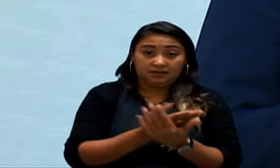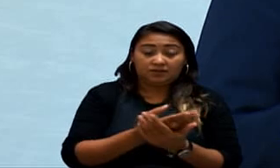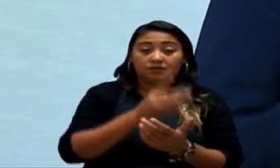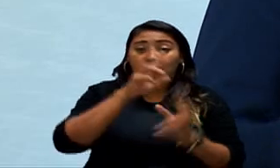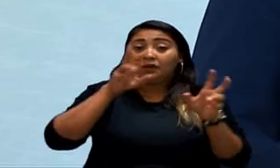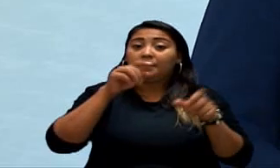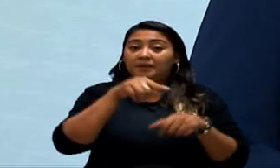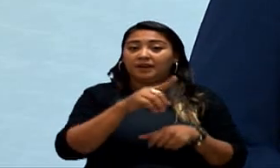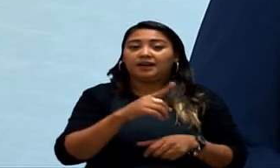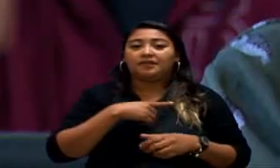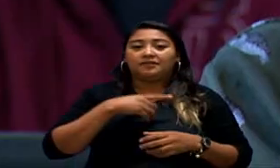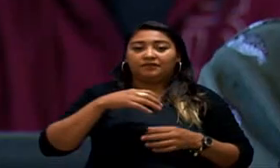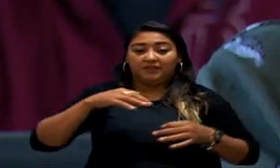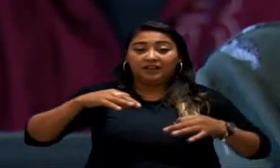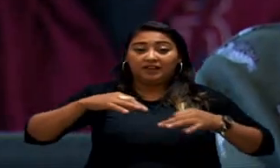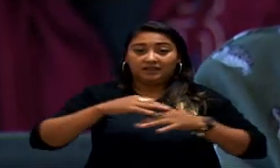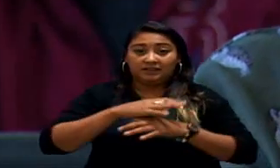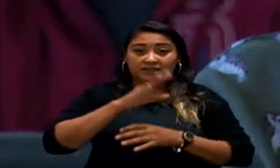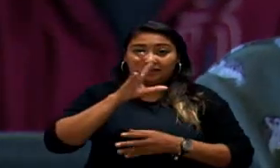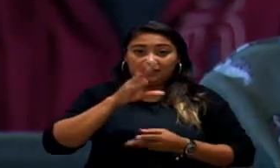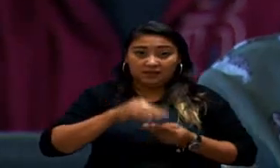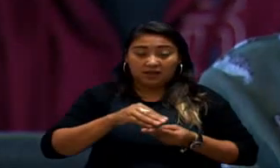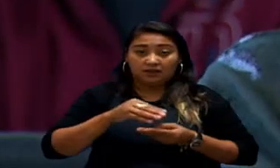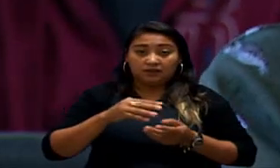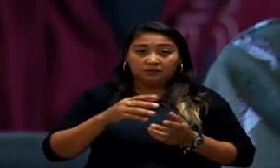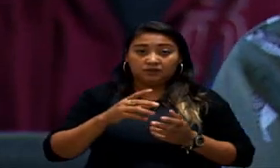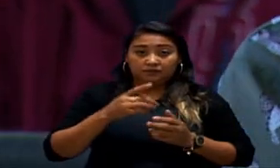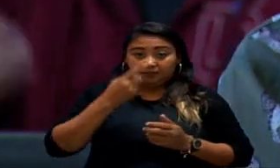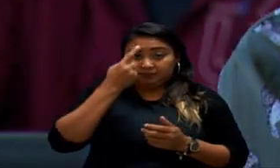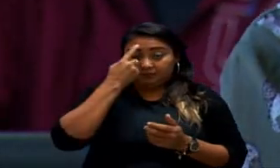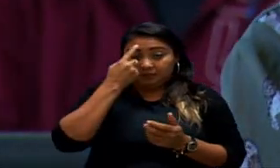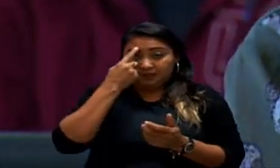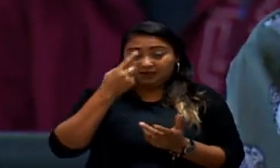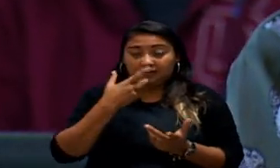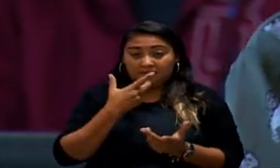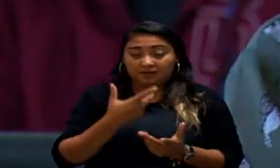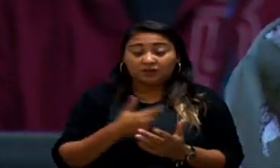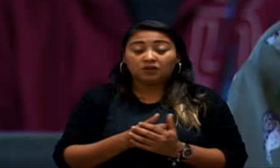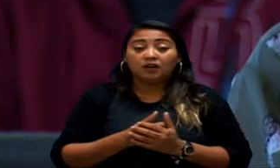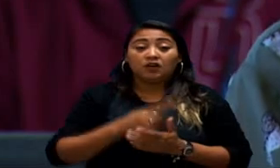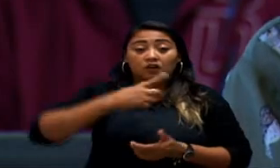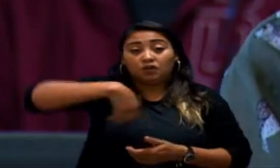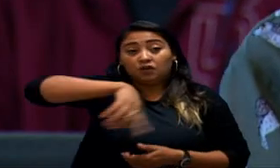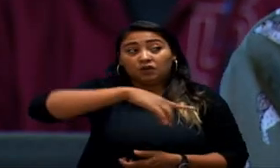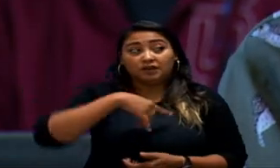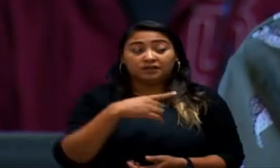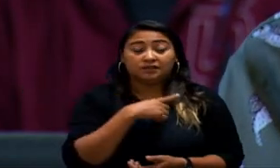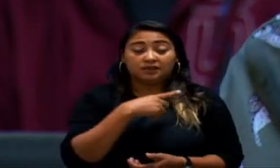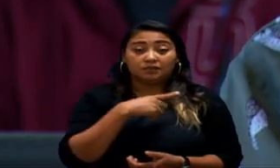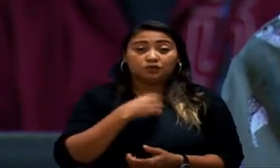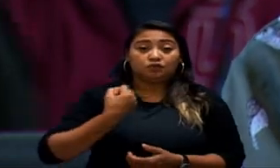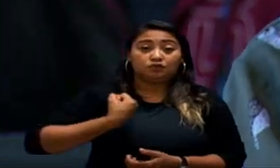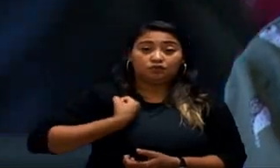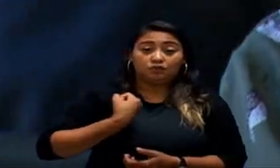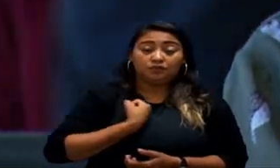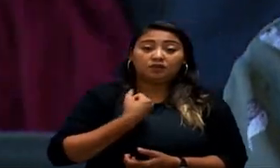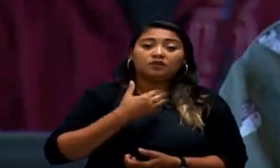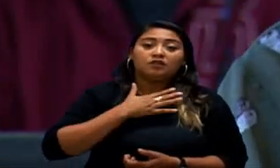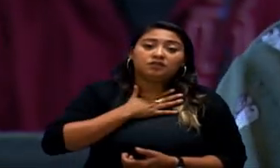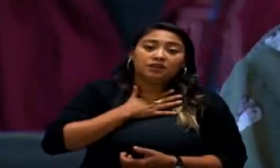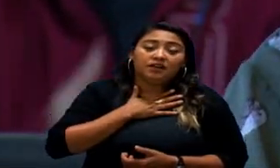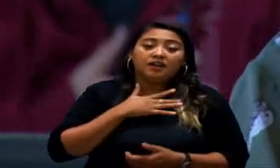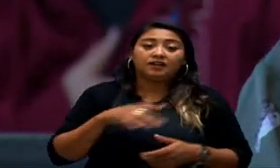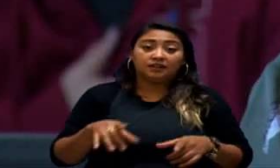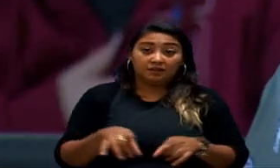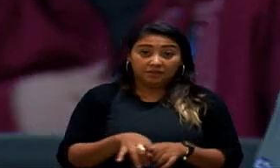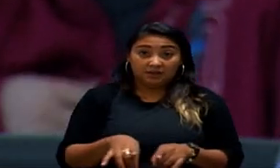eu gostaria só para finalizar, o senhor já, só para concluir o pensamento, nós temos aí um número, e eu gostaria que tivesse o